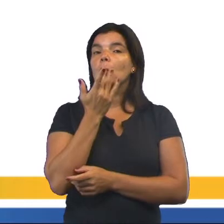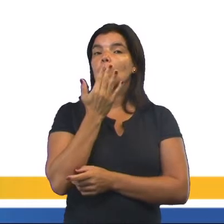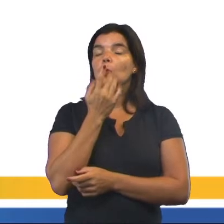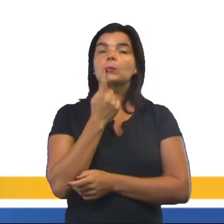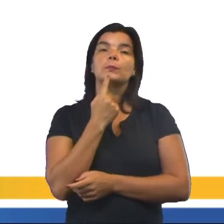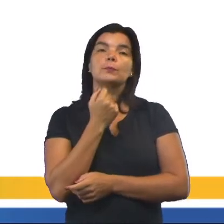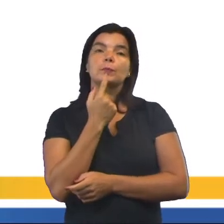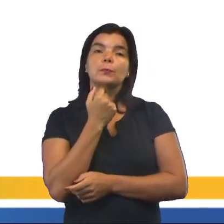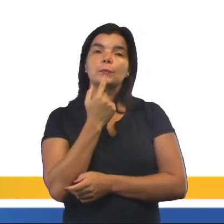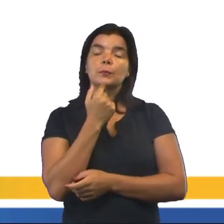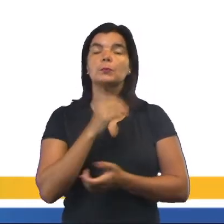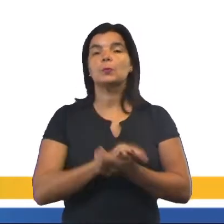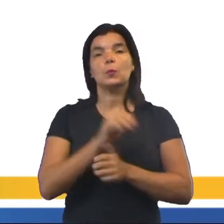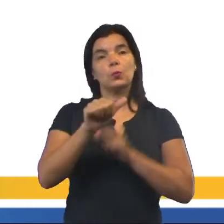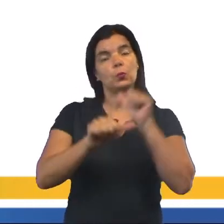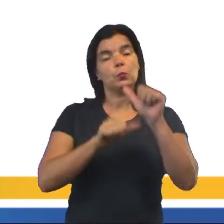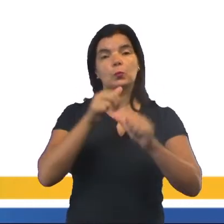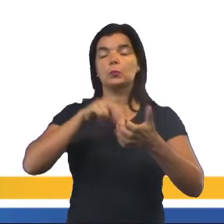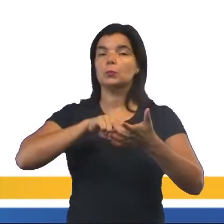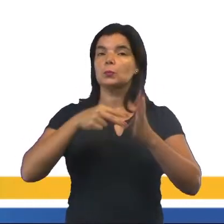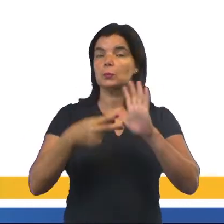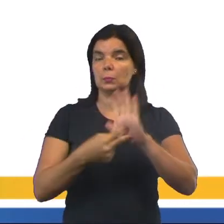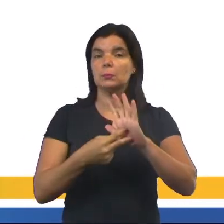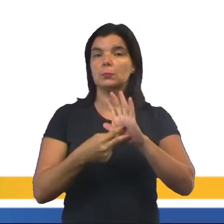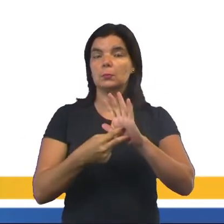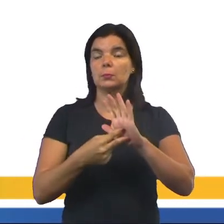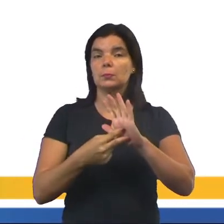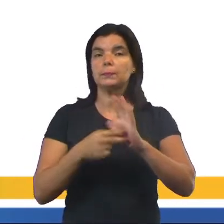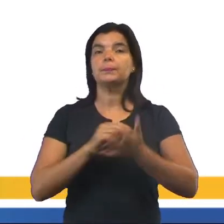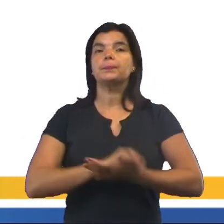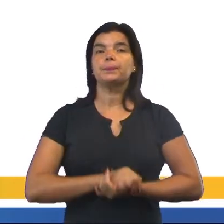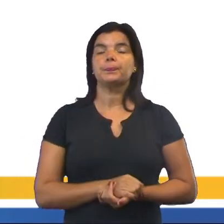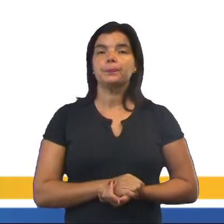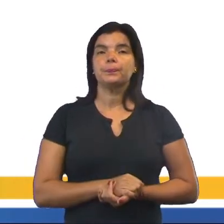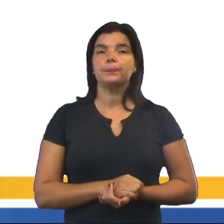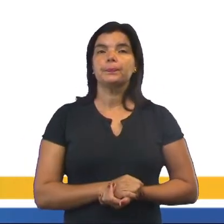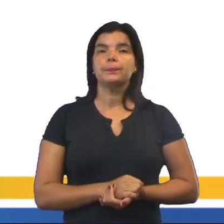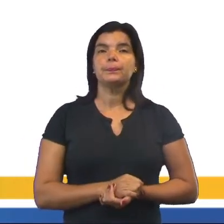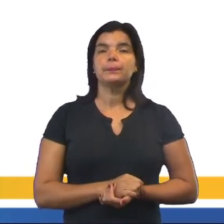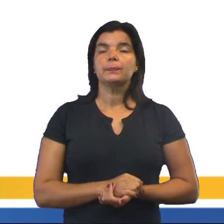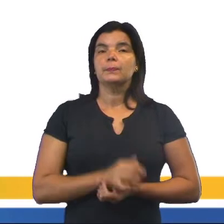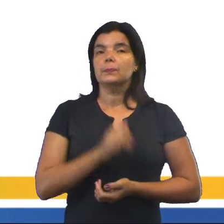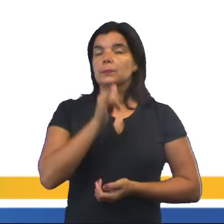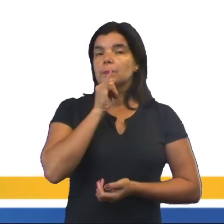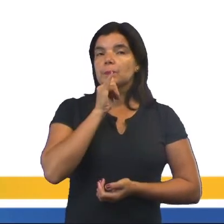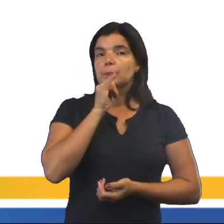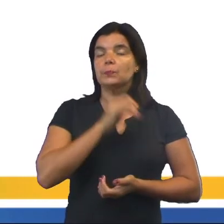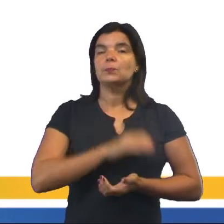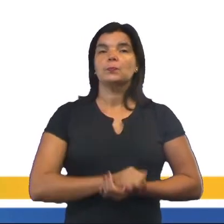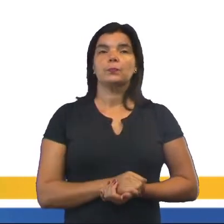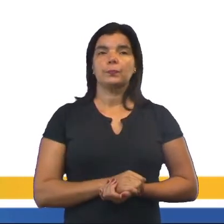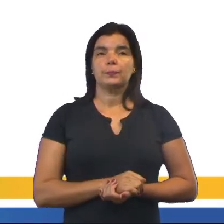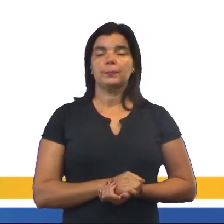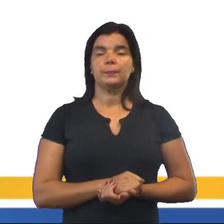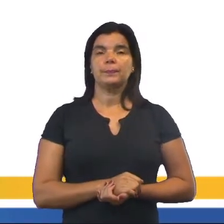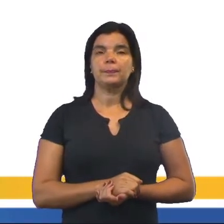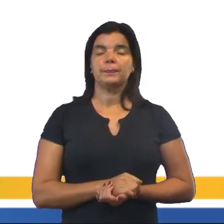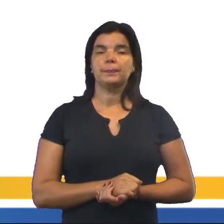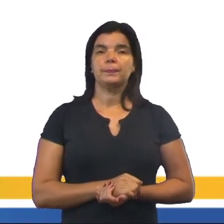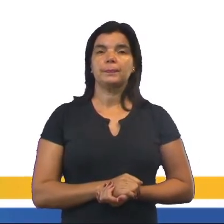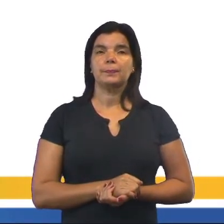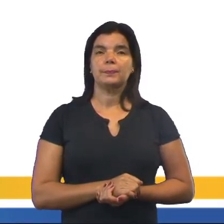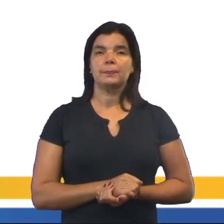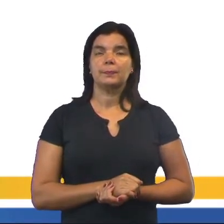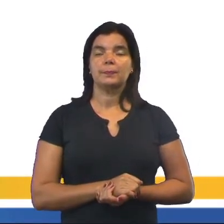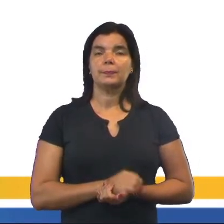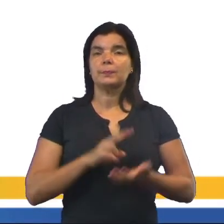vermelha e mudar o sentido aí da minha expressão de recorrência. Por exemplo, eu posso dizer once a